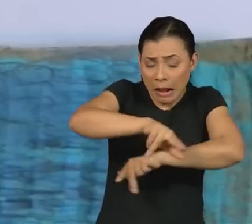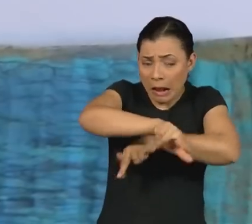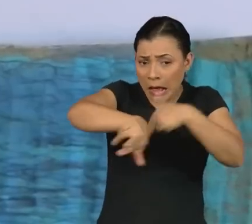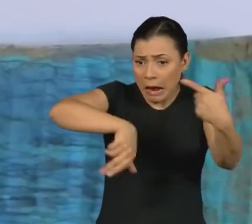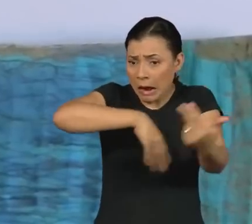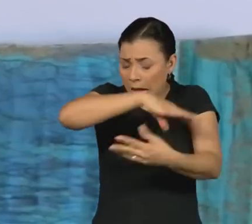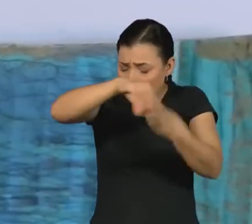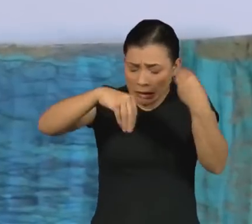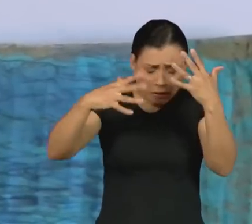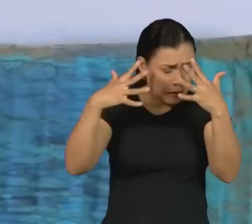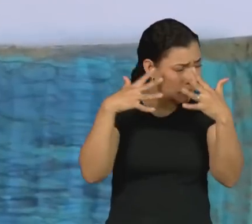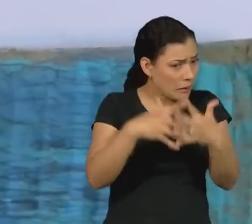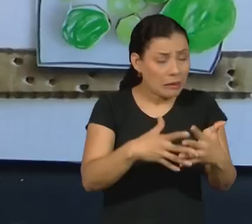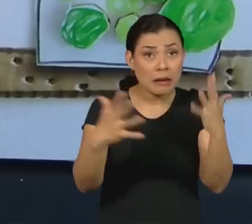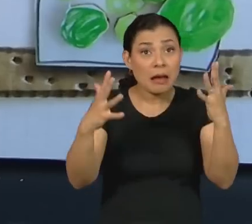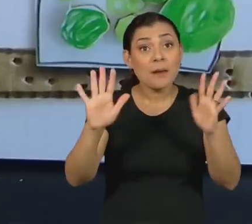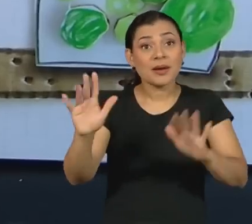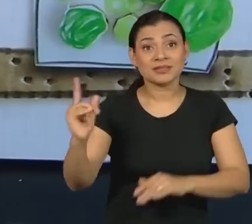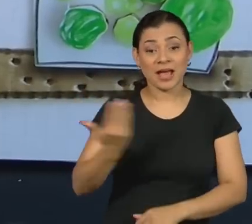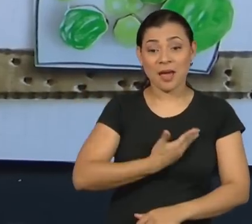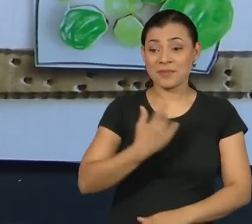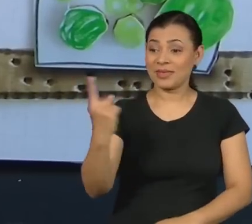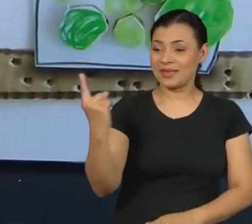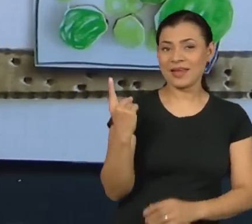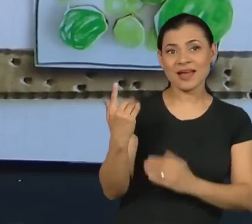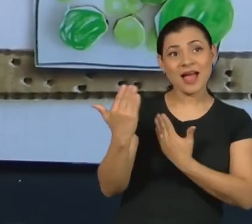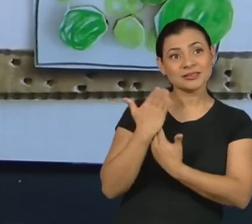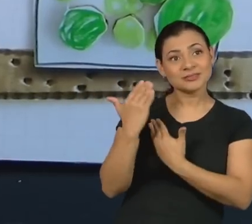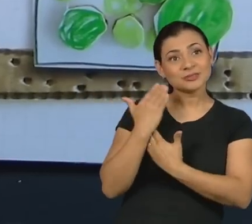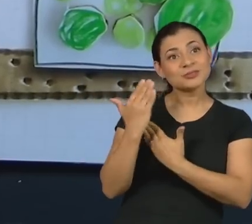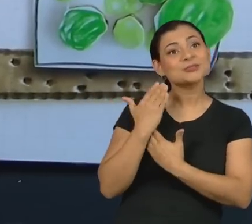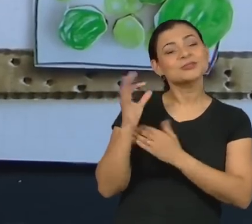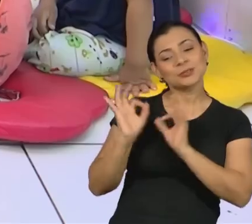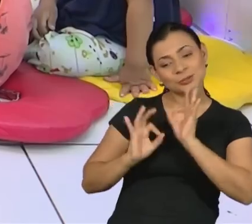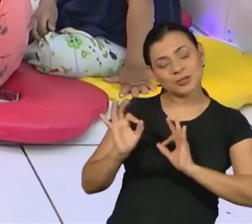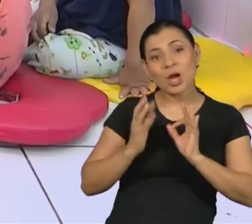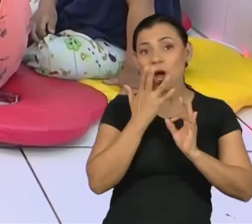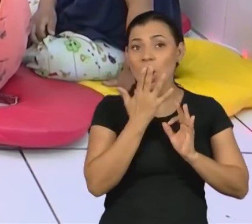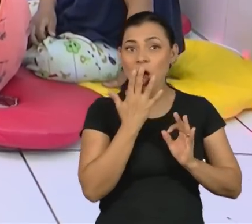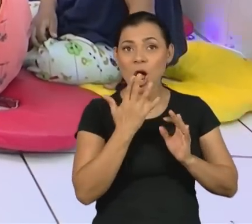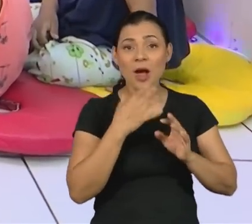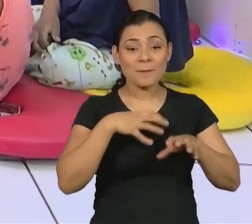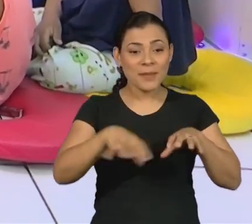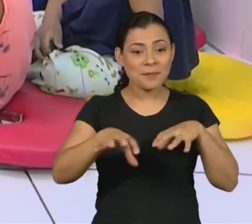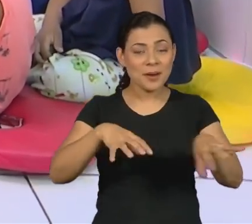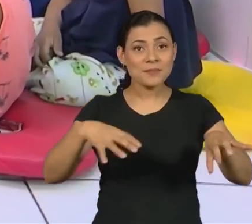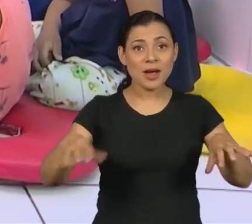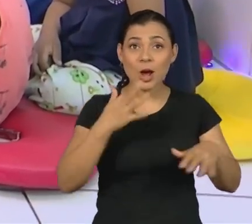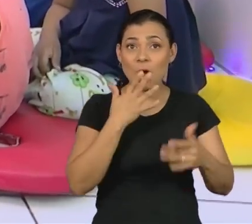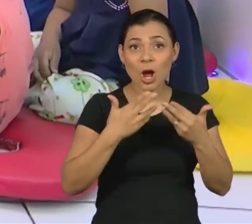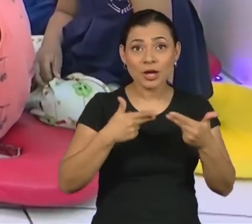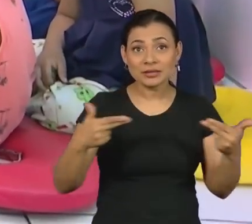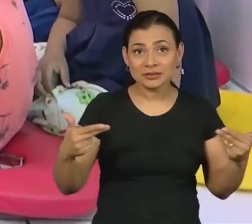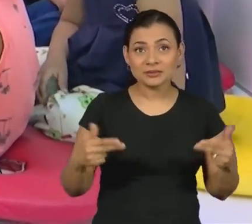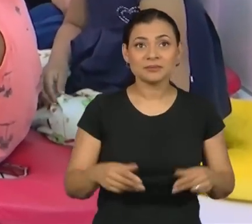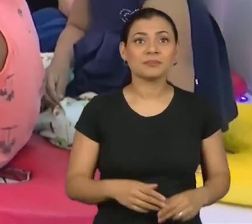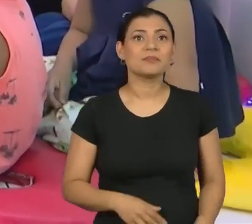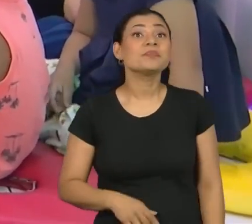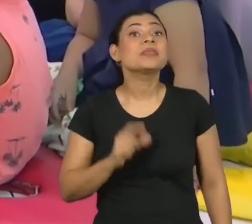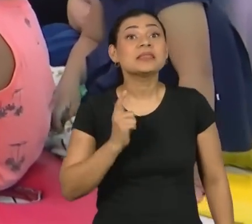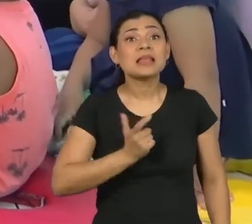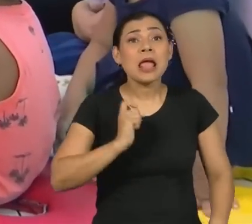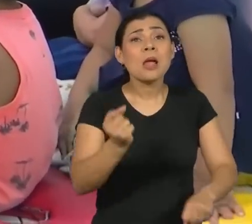confusa, mas com a ajuda de uma amiga, aprende a organizá-las por cores. Olha, tá cheio